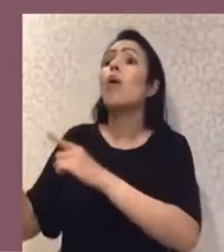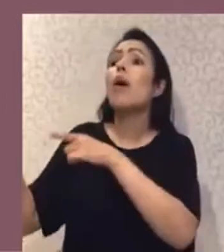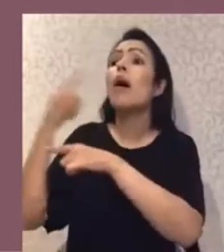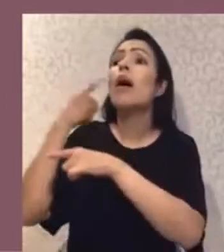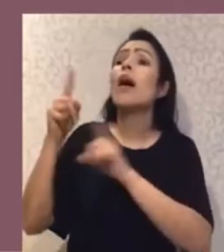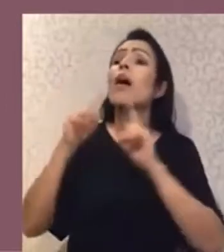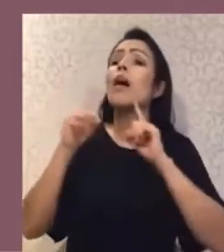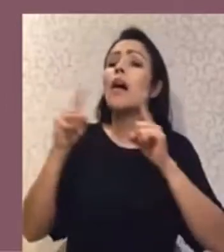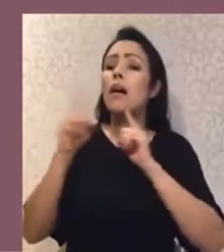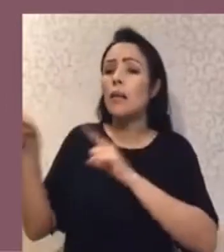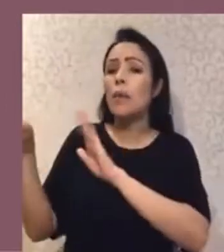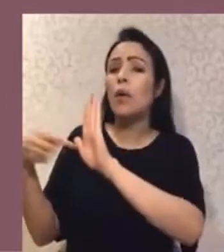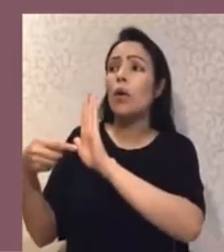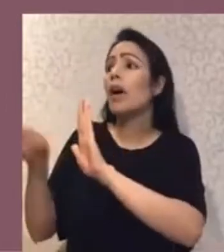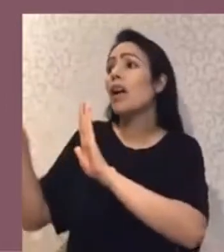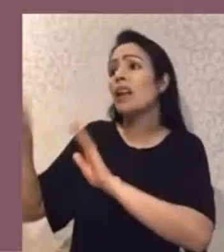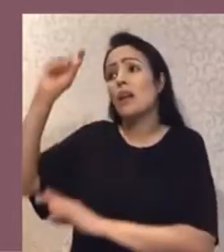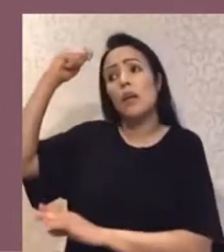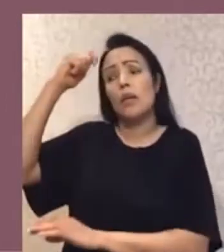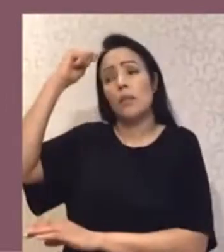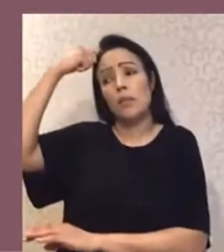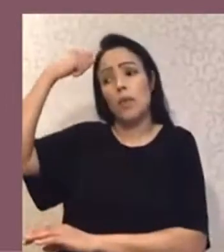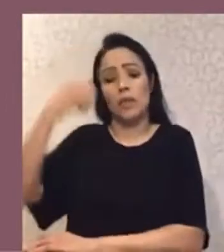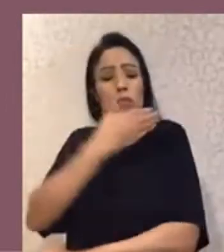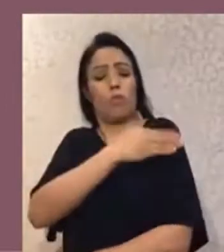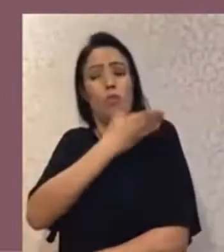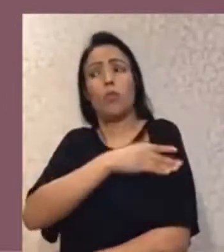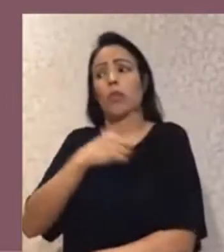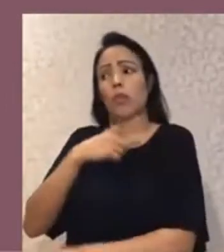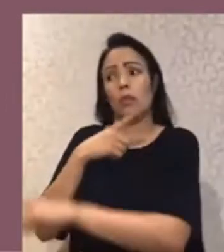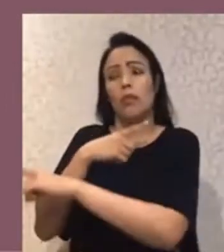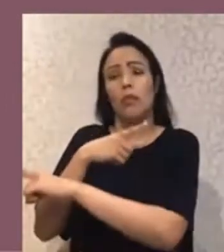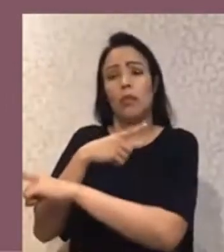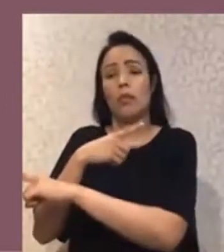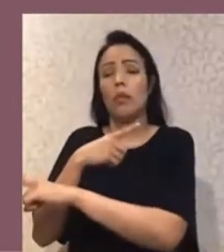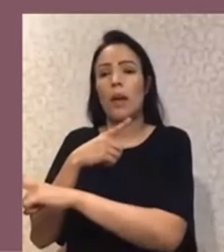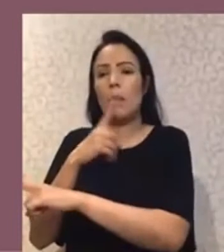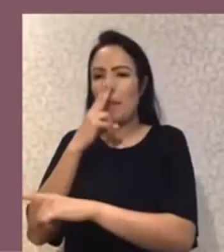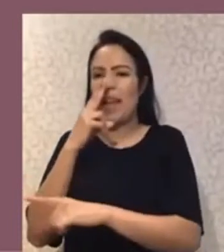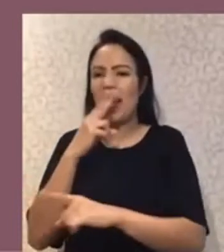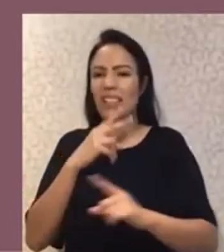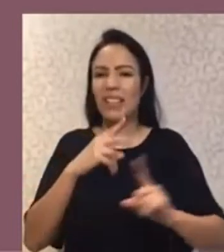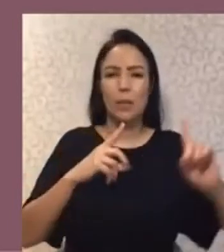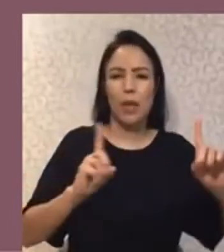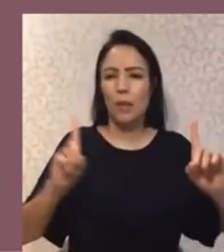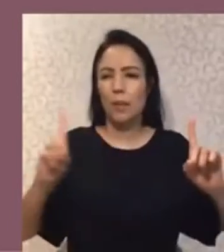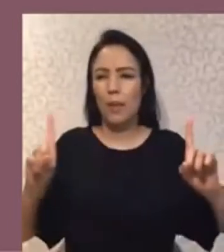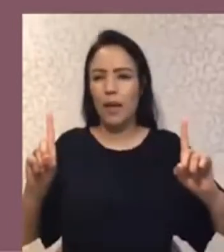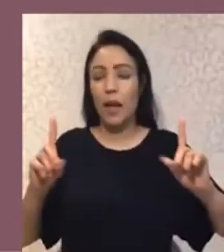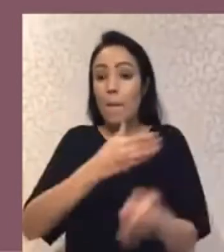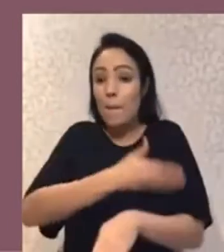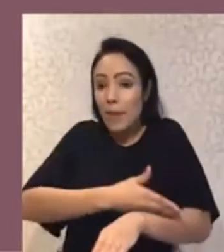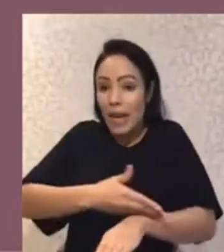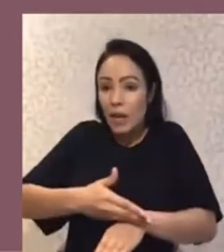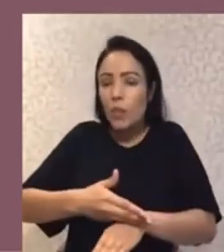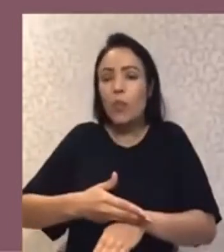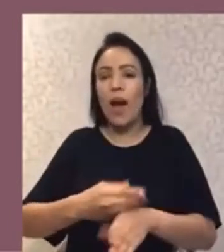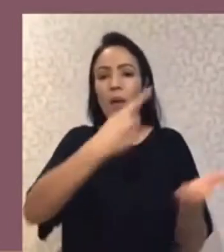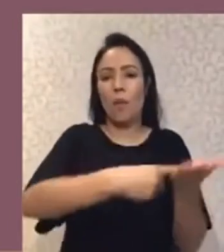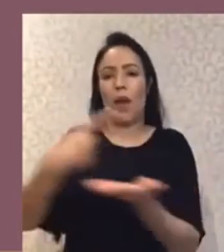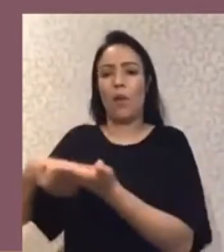foi racista, né, as pessoas fazem pacto com o racista. Por que elas fazem pacto com o racista? Porque